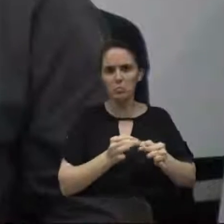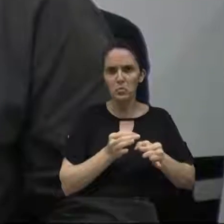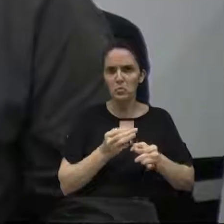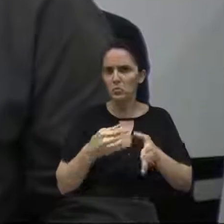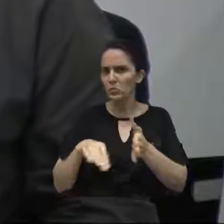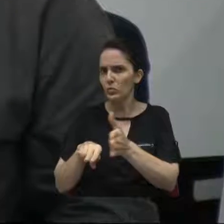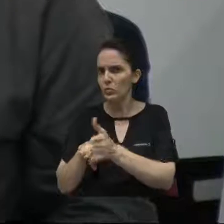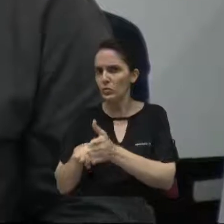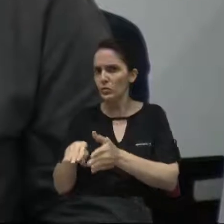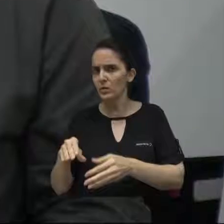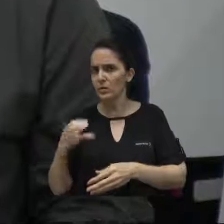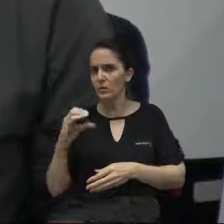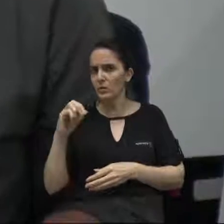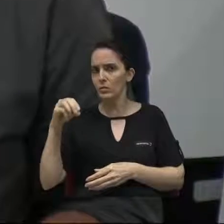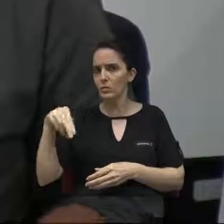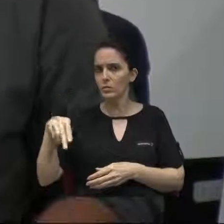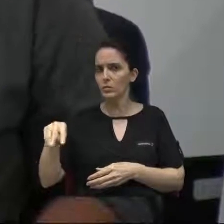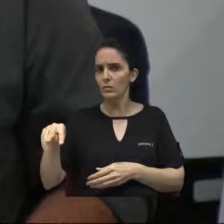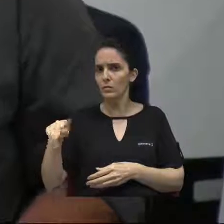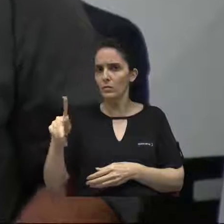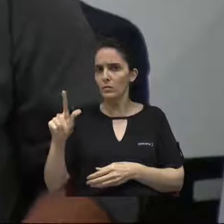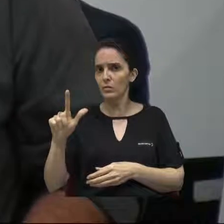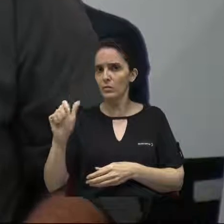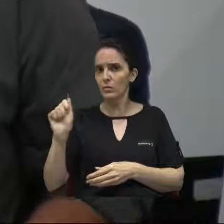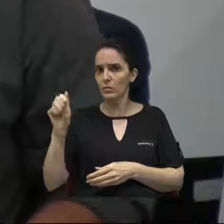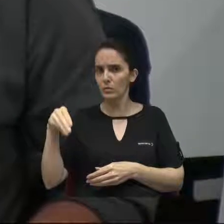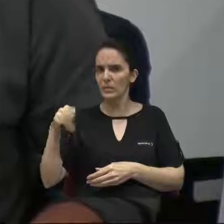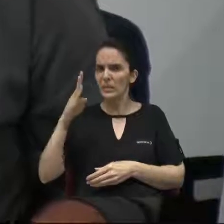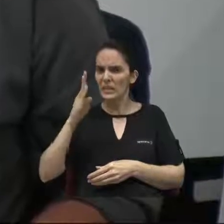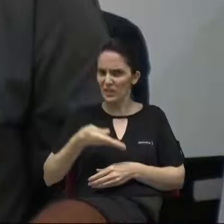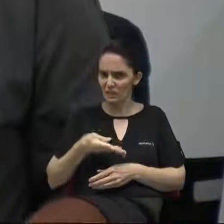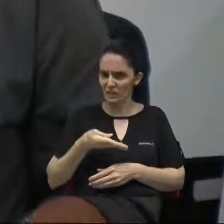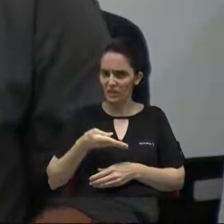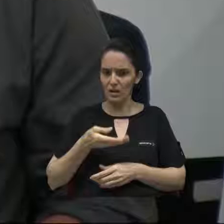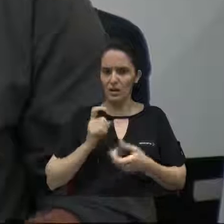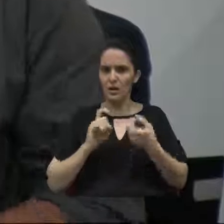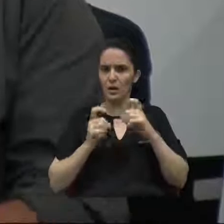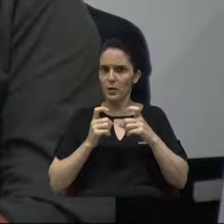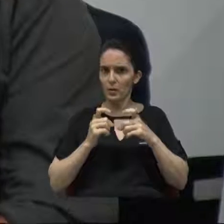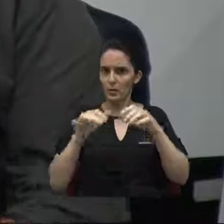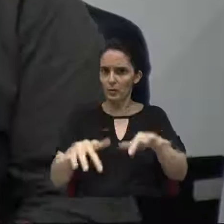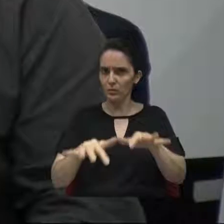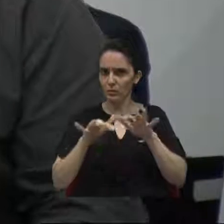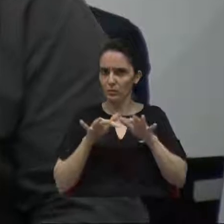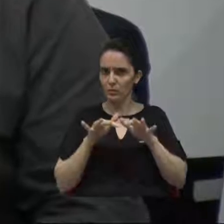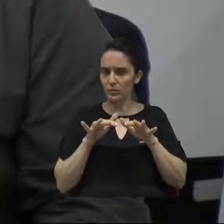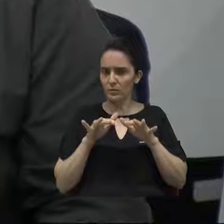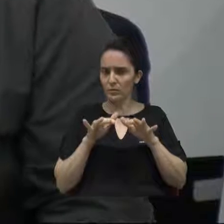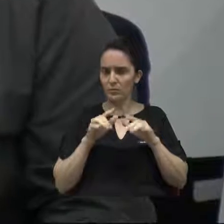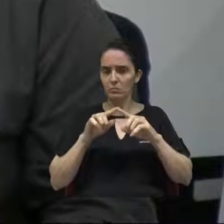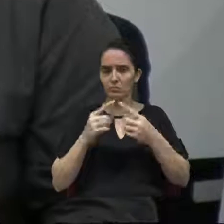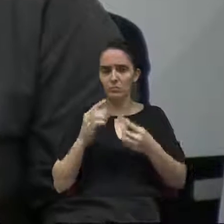Complan e já teve essa audiência pública sem a presença do Complan.